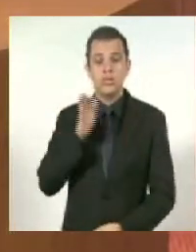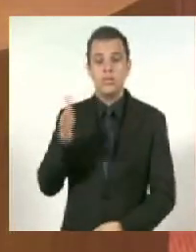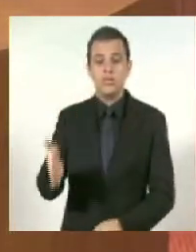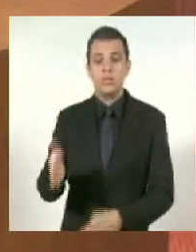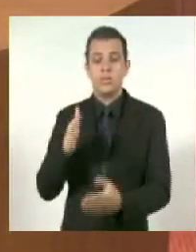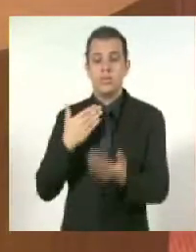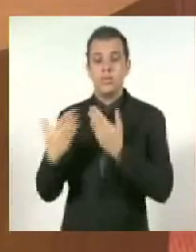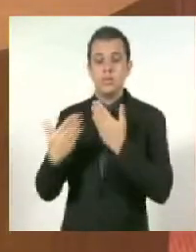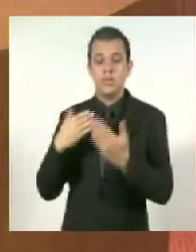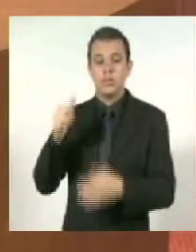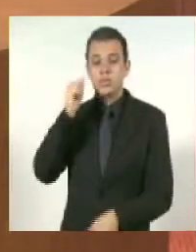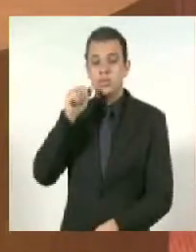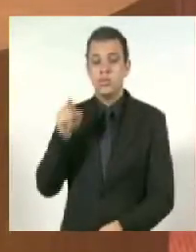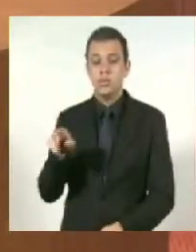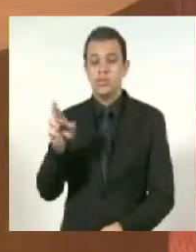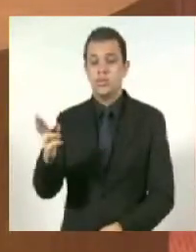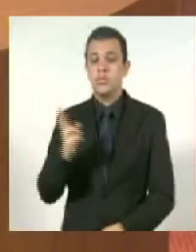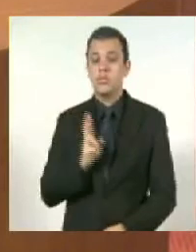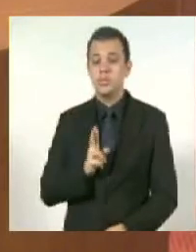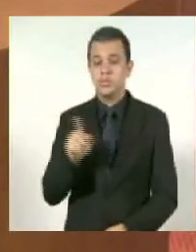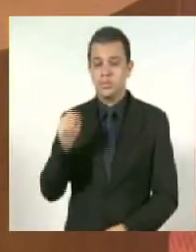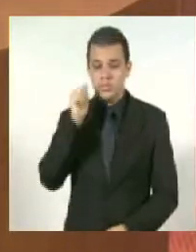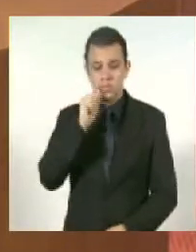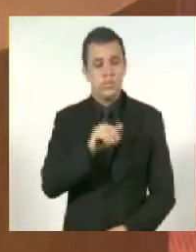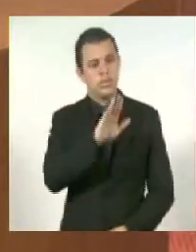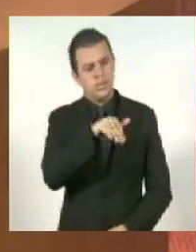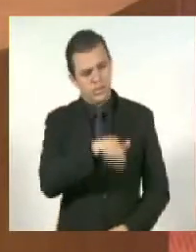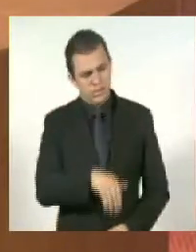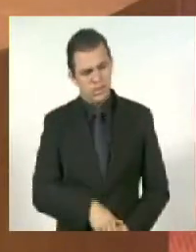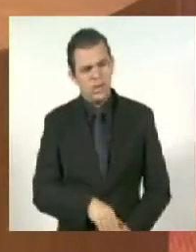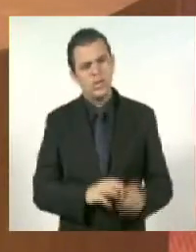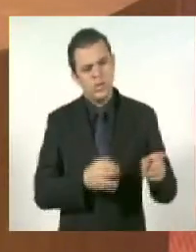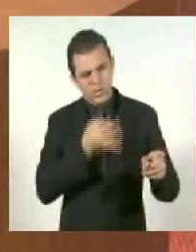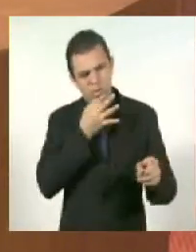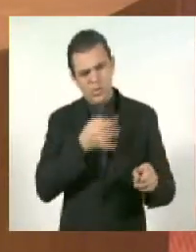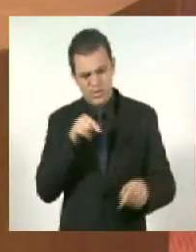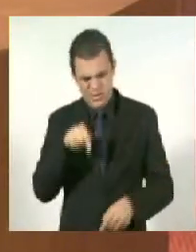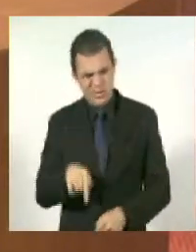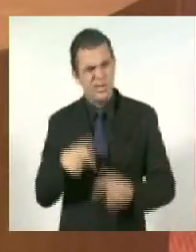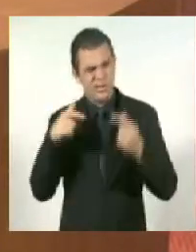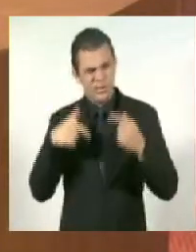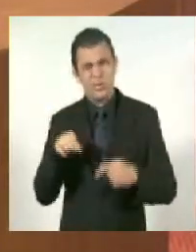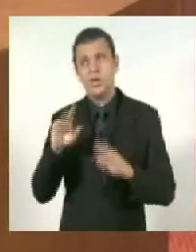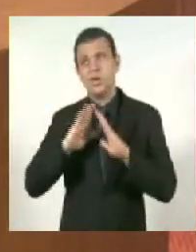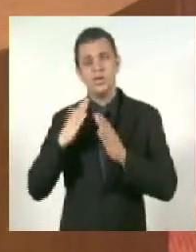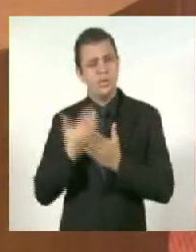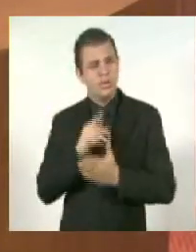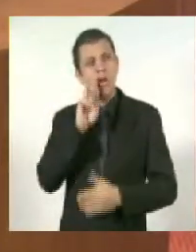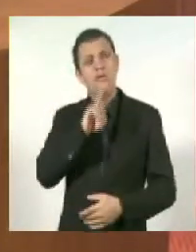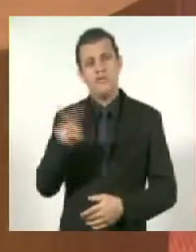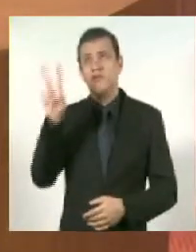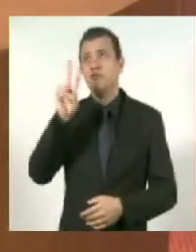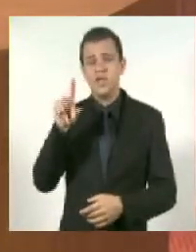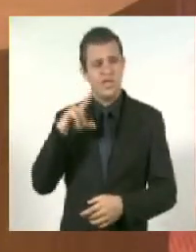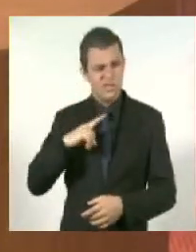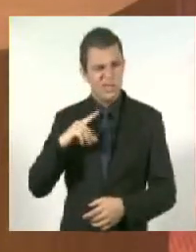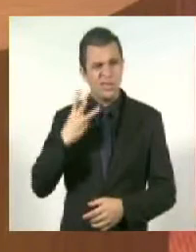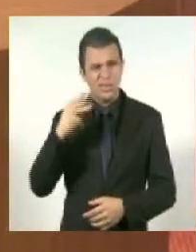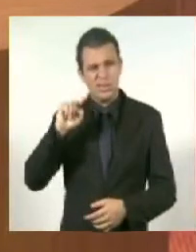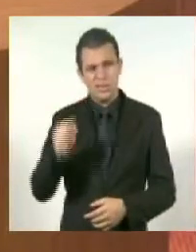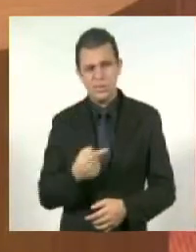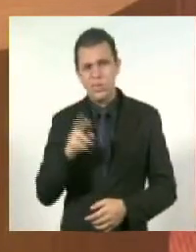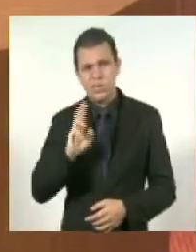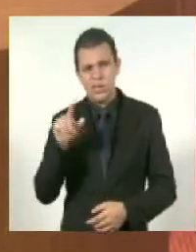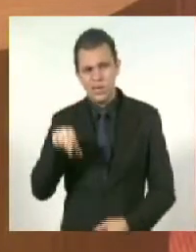ela é uma senhora já, disse: meu filho, o senhor acha que aqui nesse lugar tem 3 milhões de reais? Estava quase caindo lá na cabeça dos meninos, na